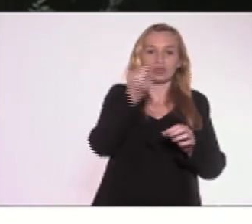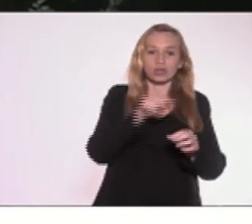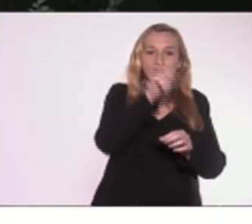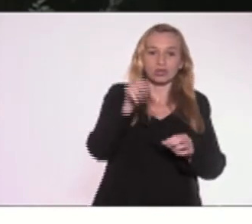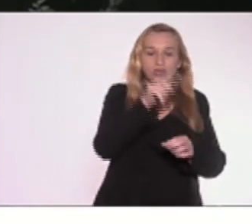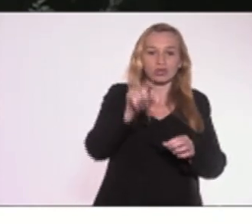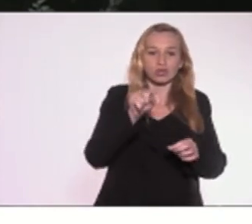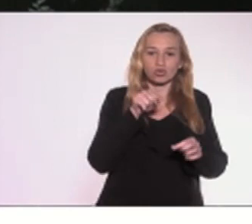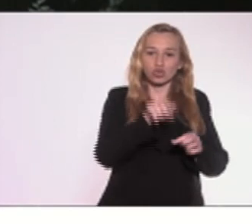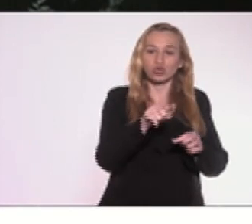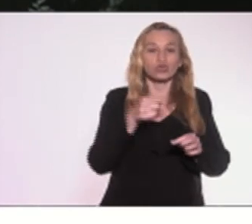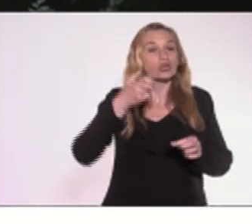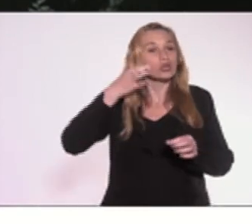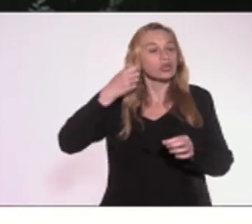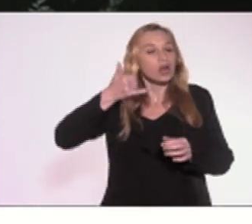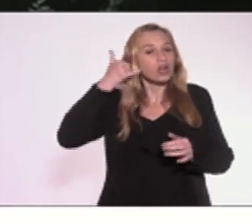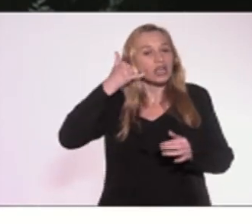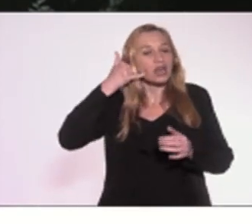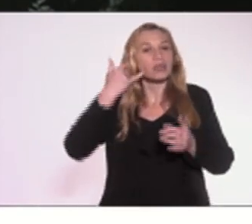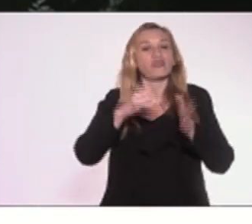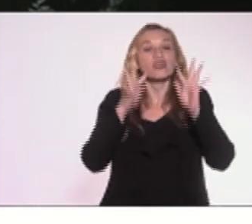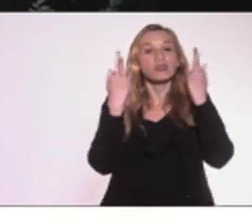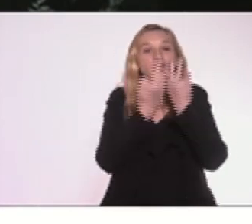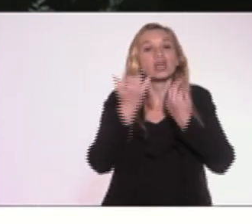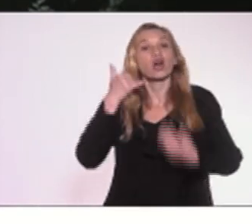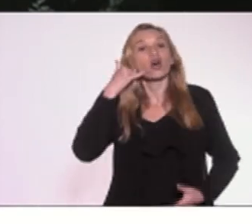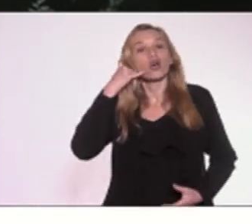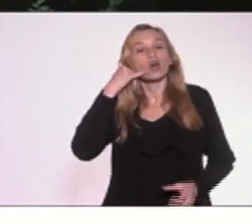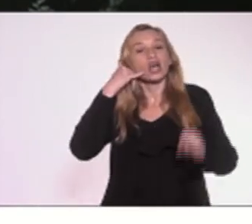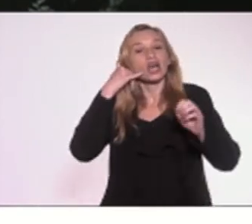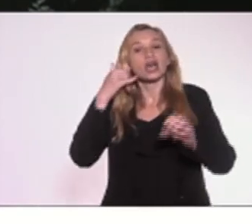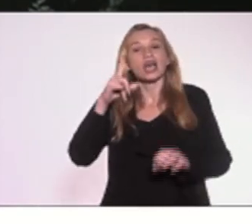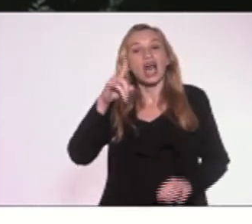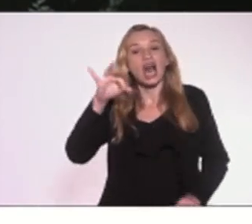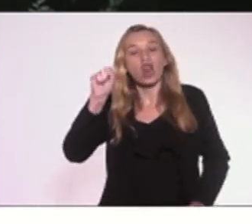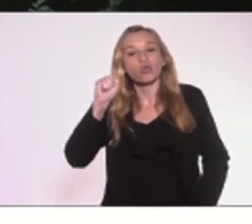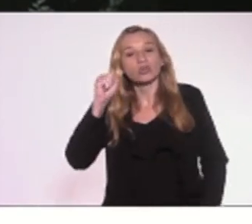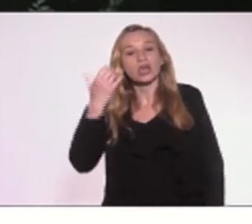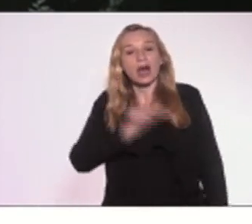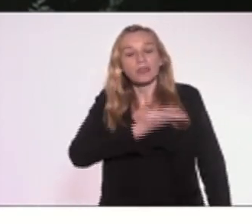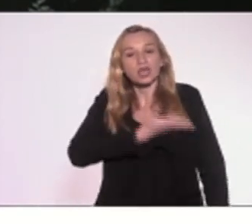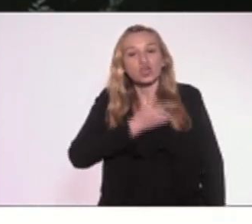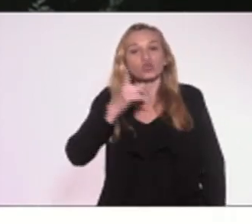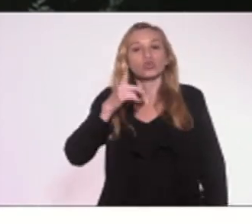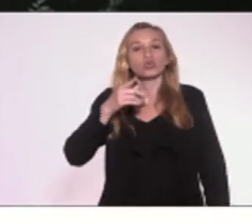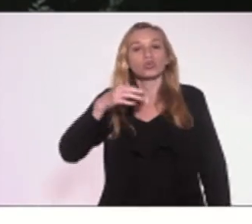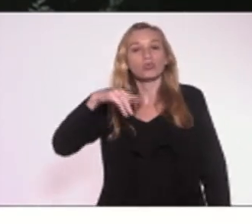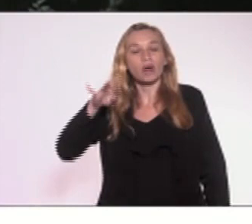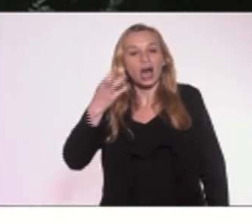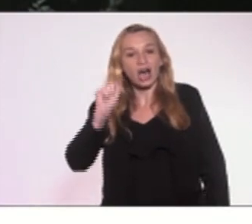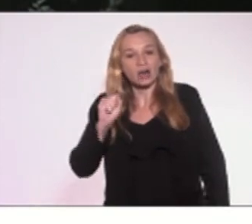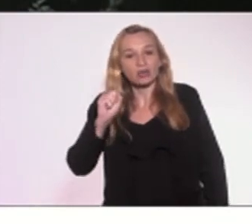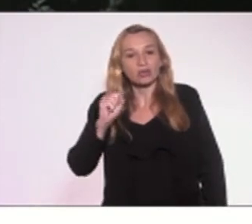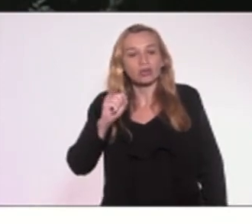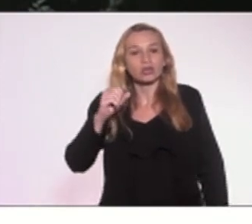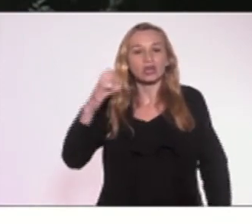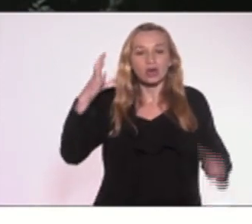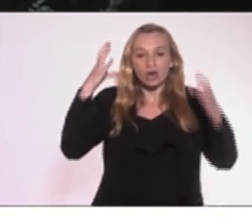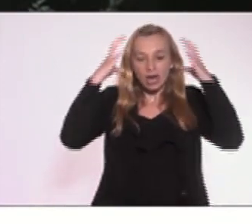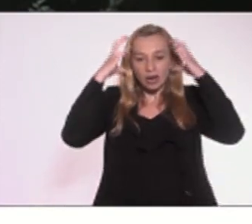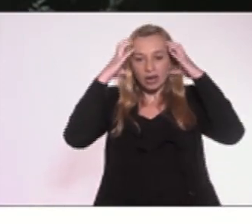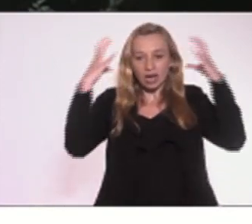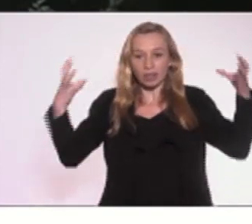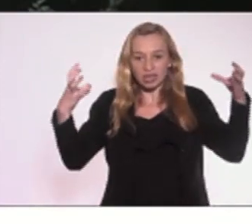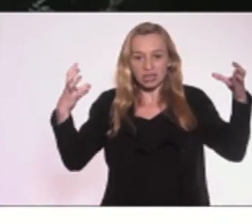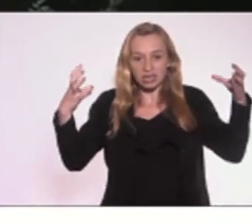família dele. Falei, olha, tudo bem? Tudo bem. Quem está falando? Eu falei, o Carlos Augusto, amigo do Marcos Vinícius, conhecido como Cabeção,